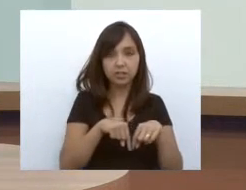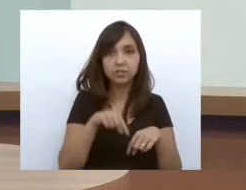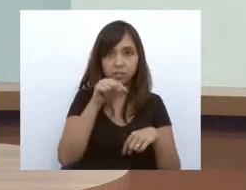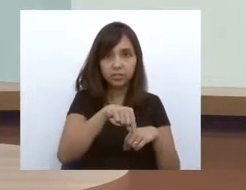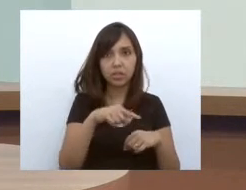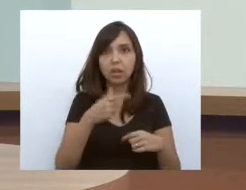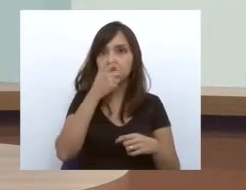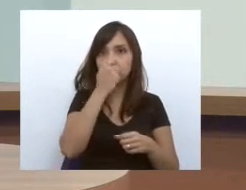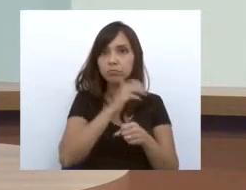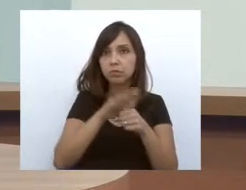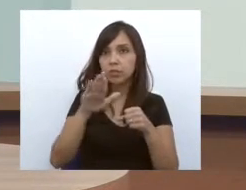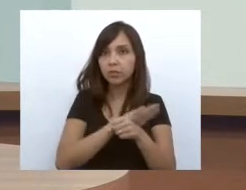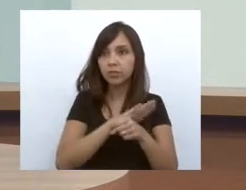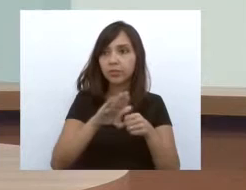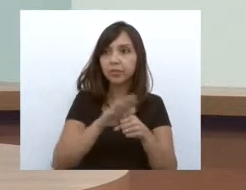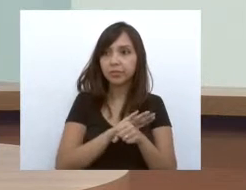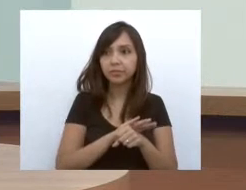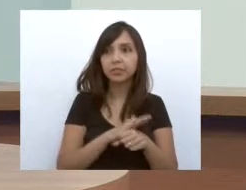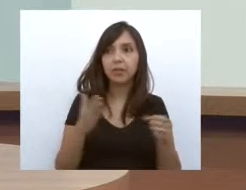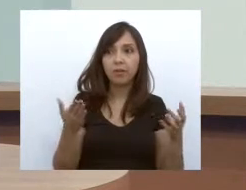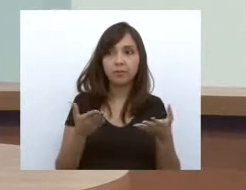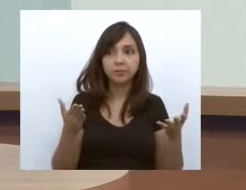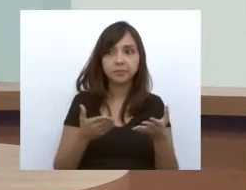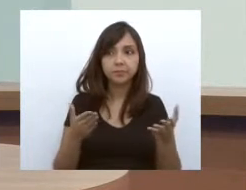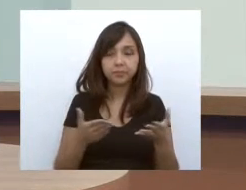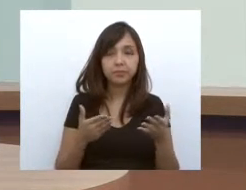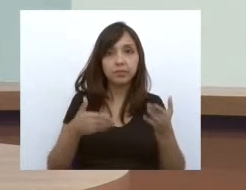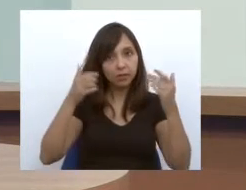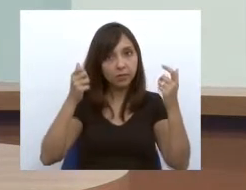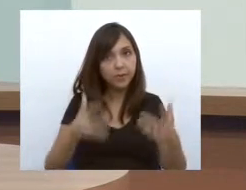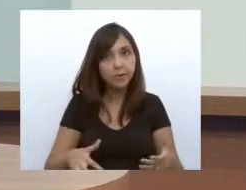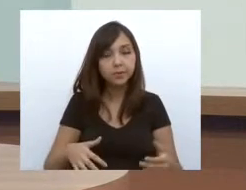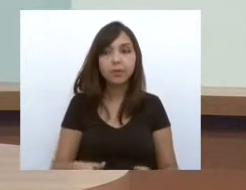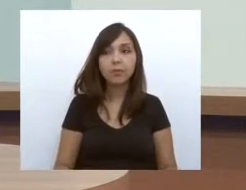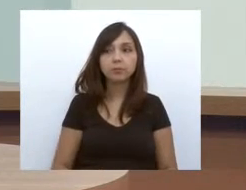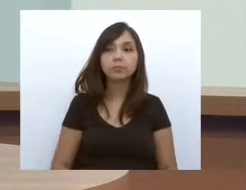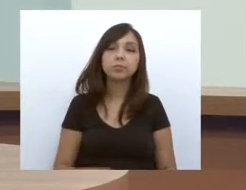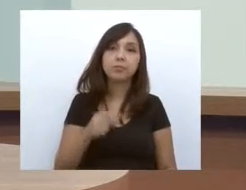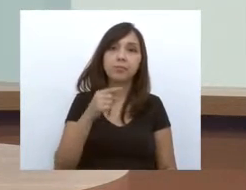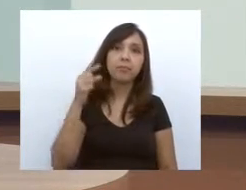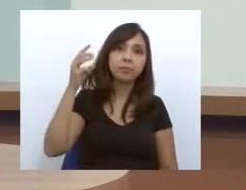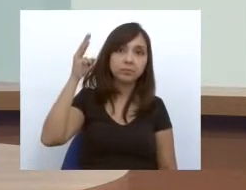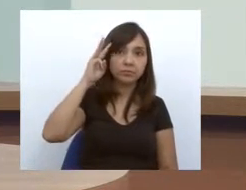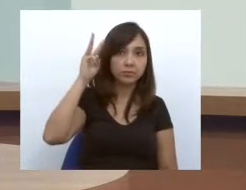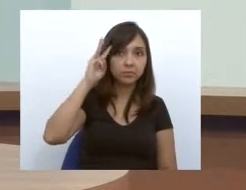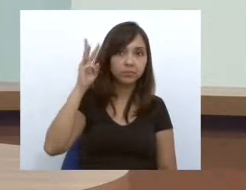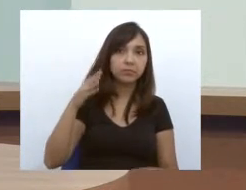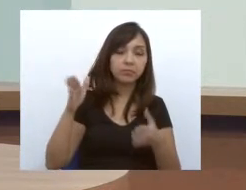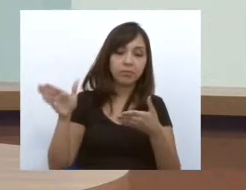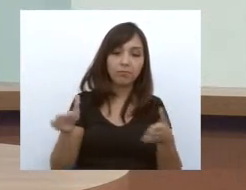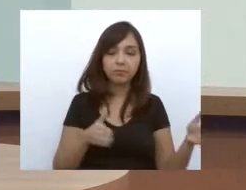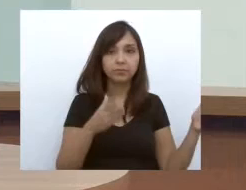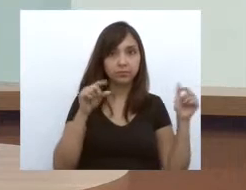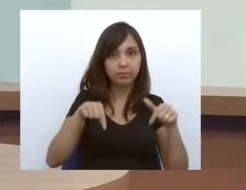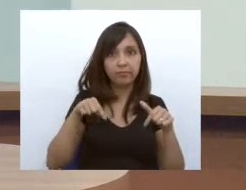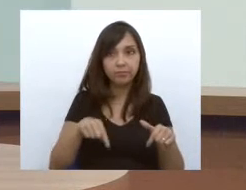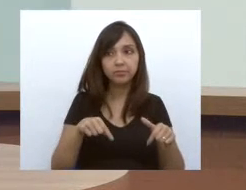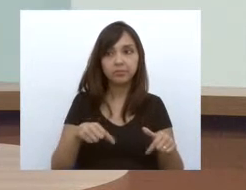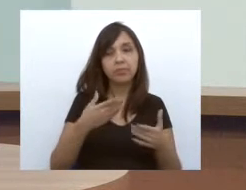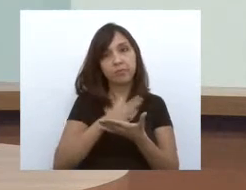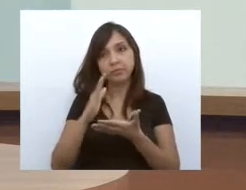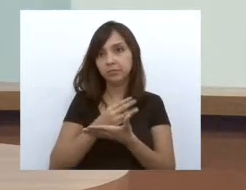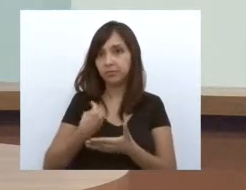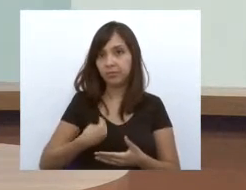extremamente lotada, vereador Lamé. E agora é o ponto que eu gostaria de mencionar. Na sessão passada, parte de vocês que estão aqui presentes não